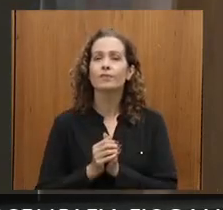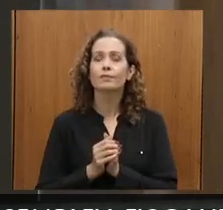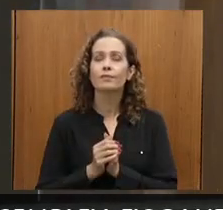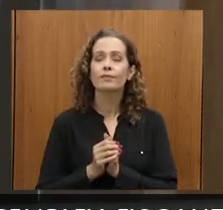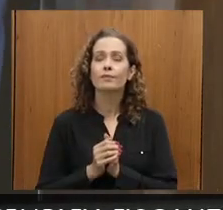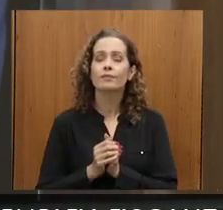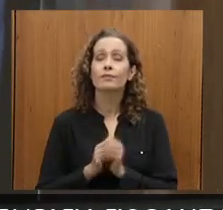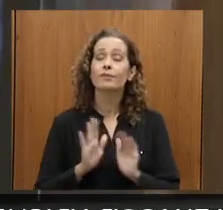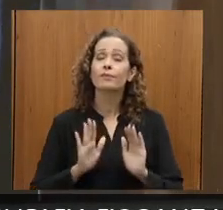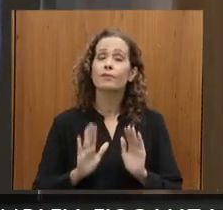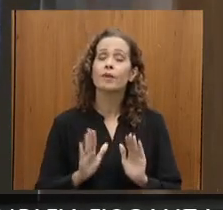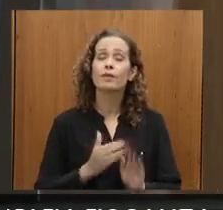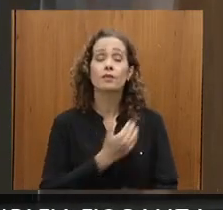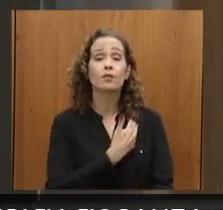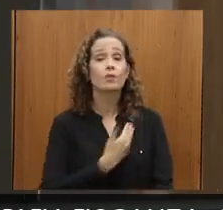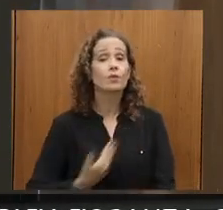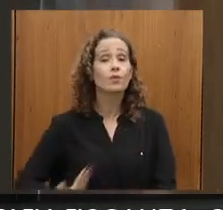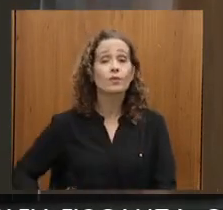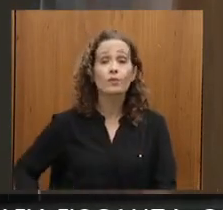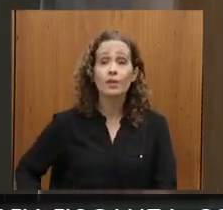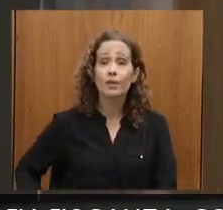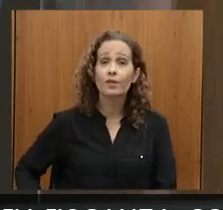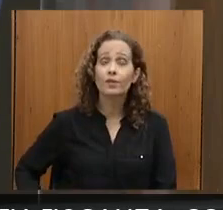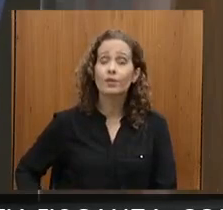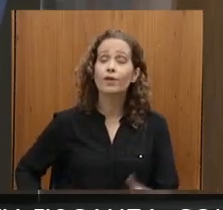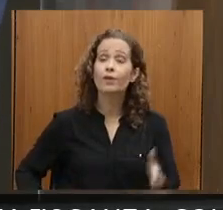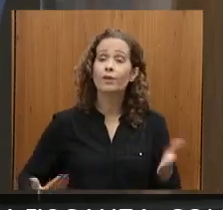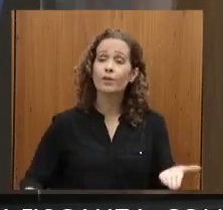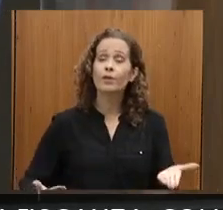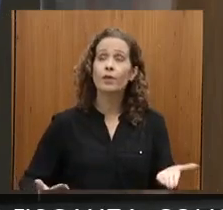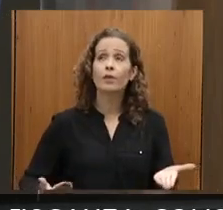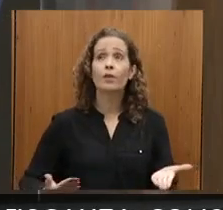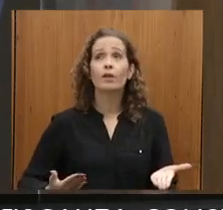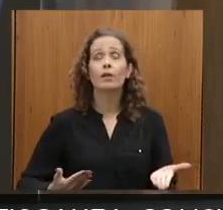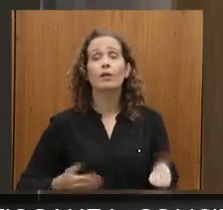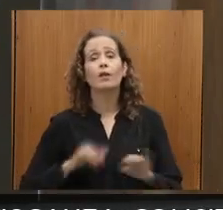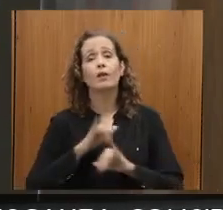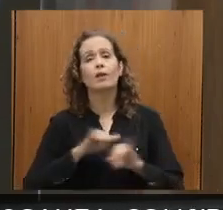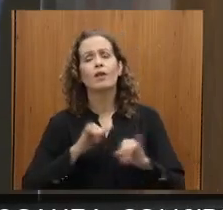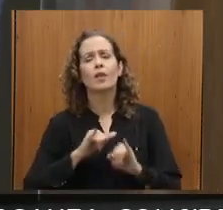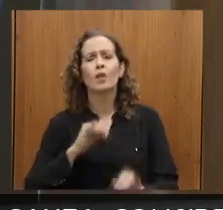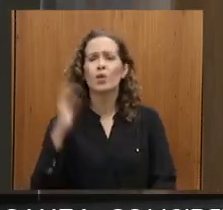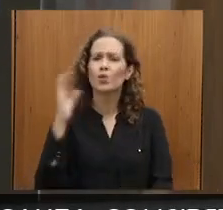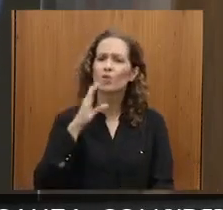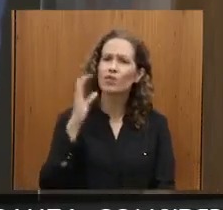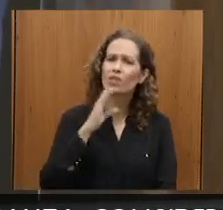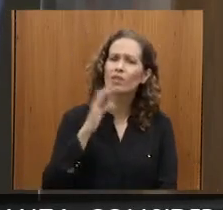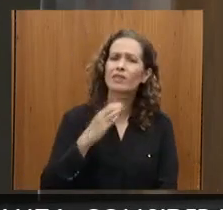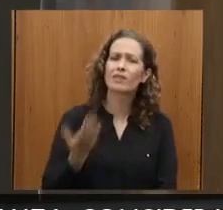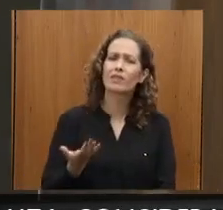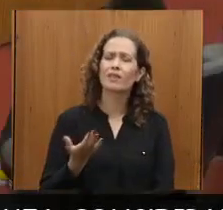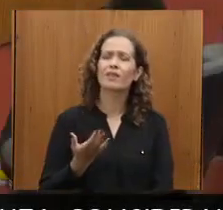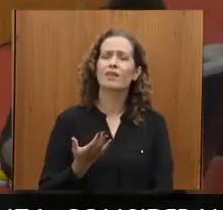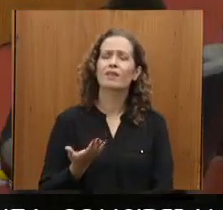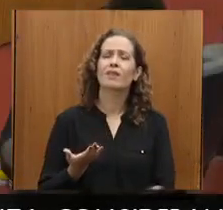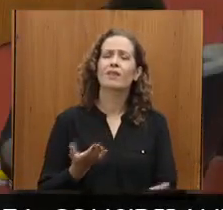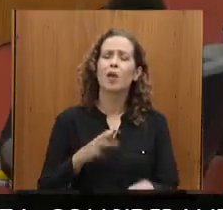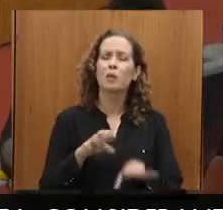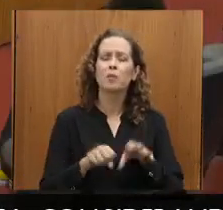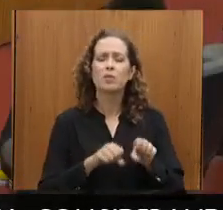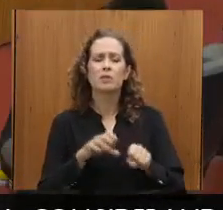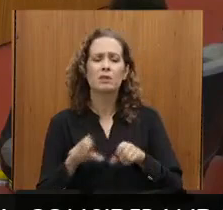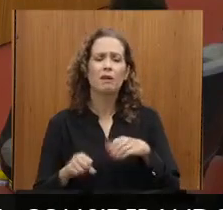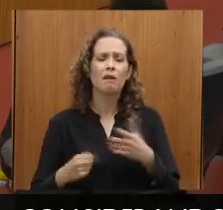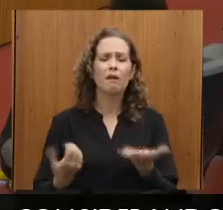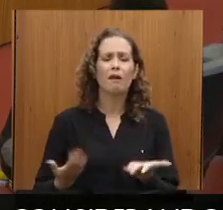Mas o governo foi no caminho de urgência, buscar legitimamente, tentar ampliar aí a sua